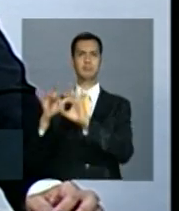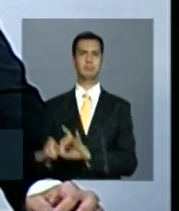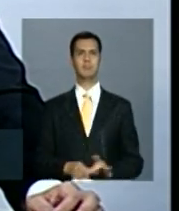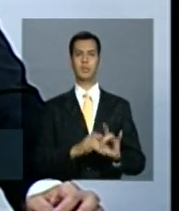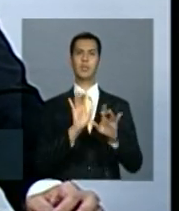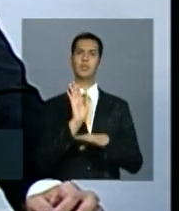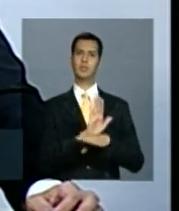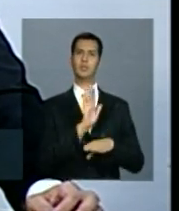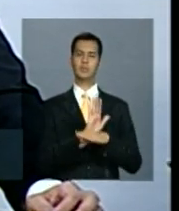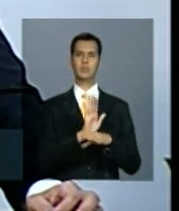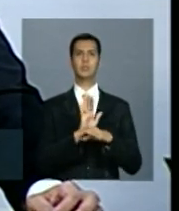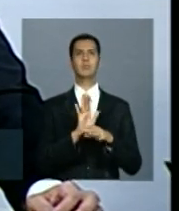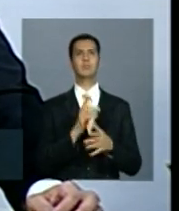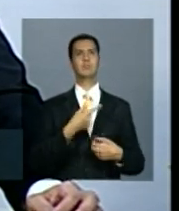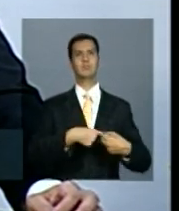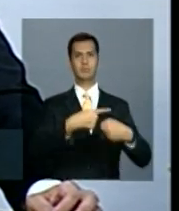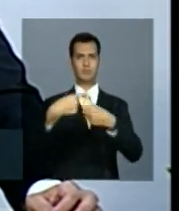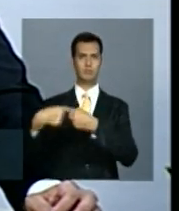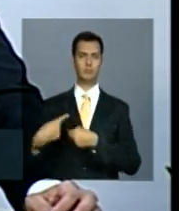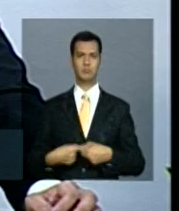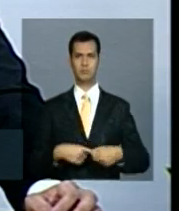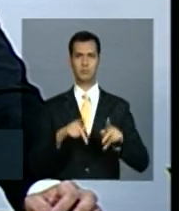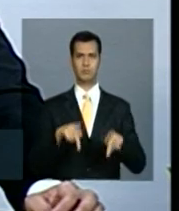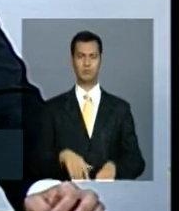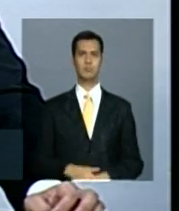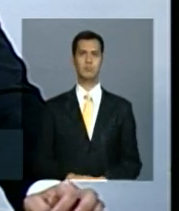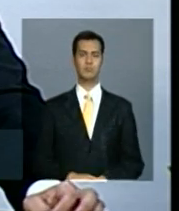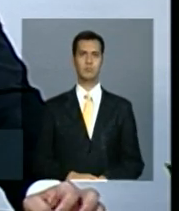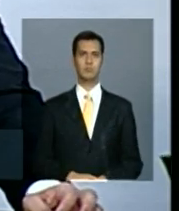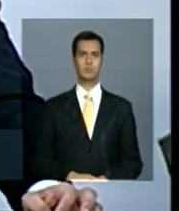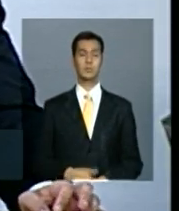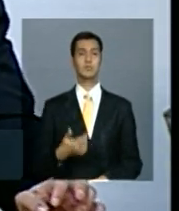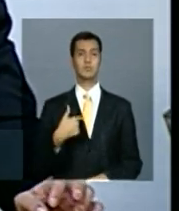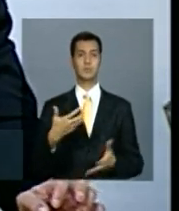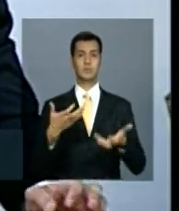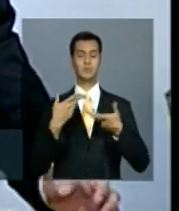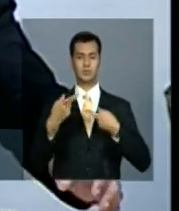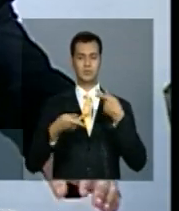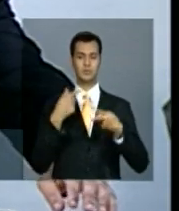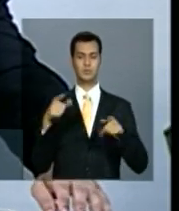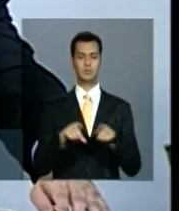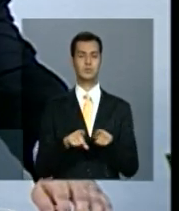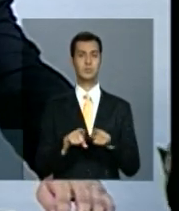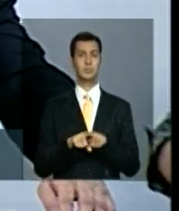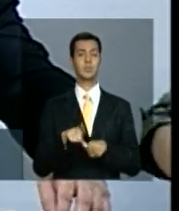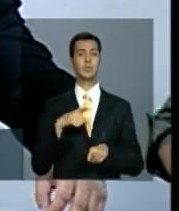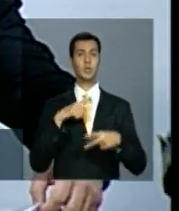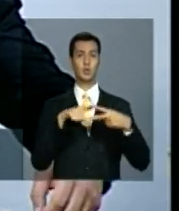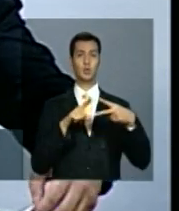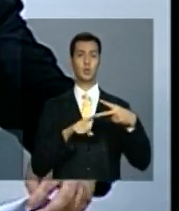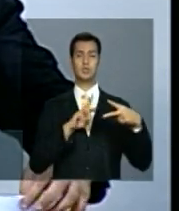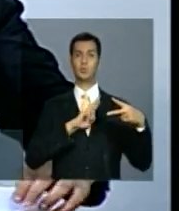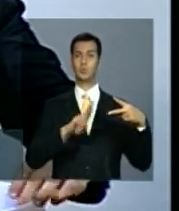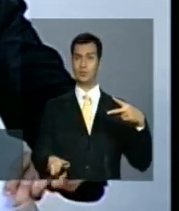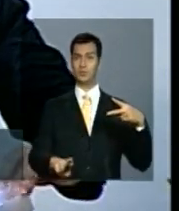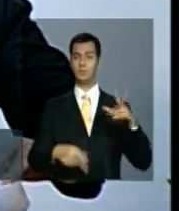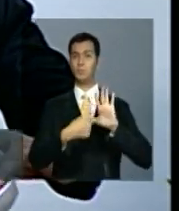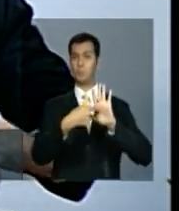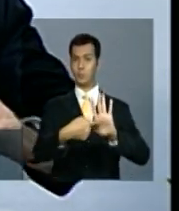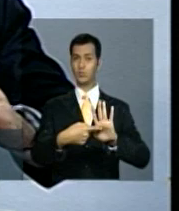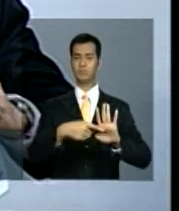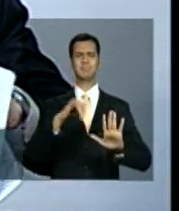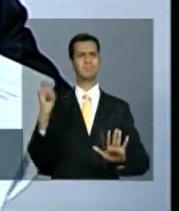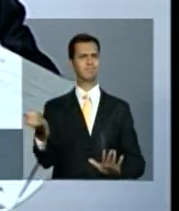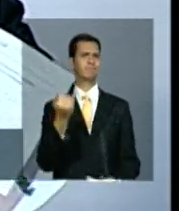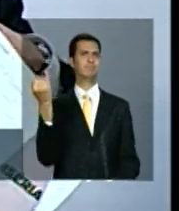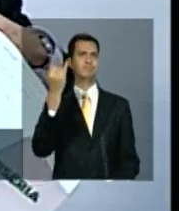população pros municípios do Brasil sem miséria e e dizer que nós temos dois resultados que expressam já são